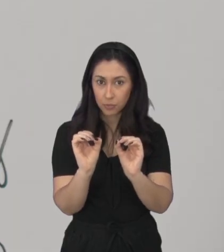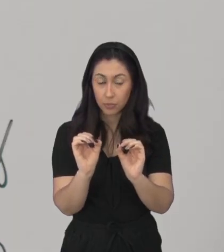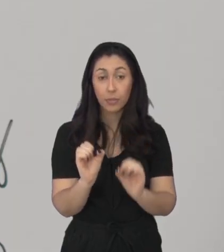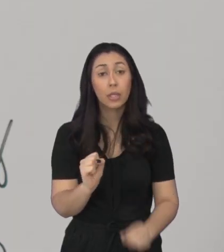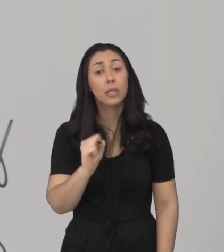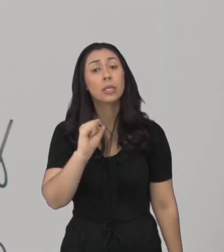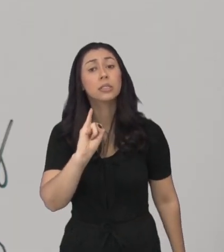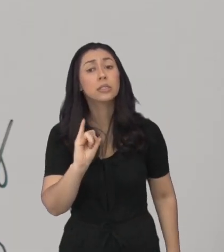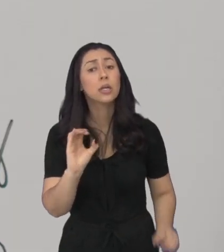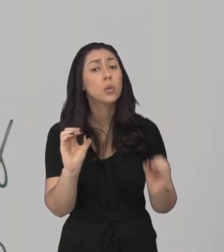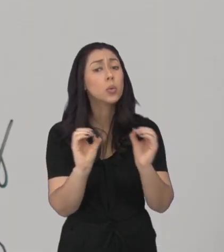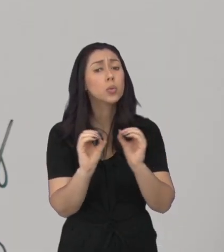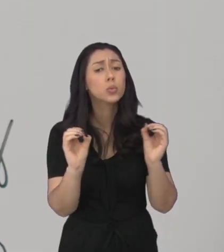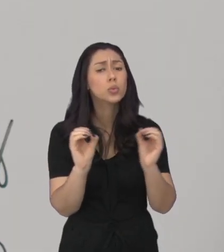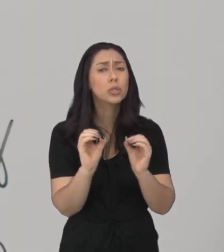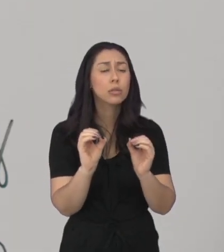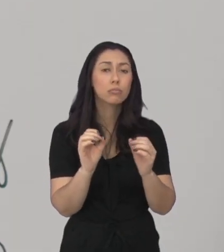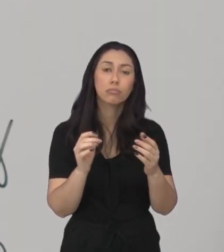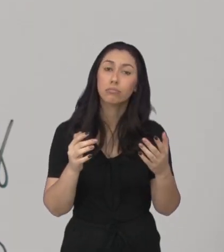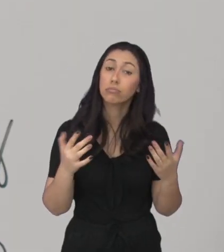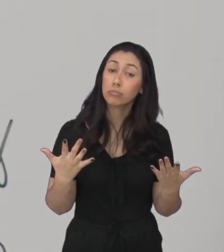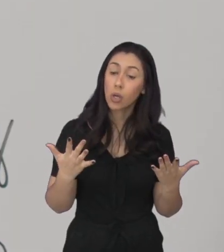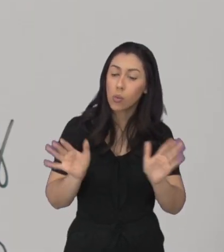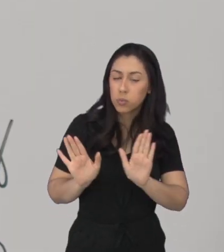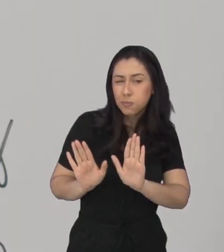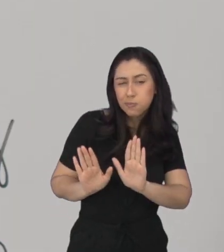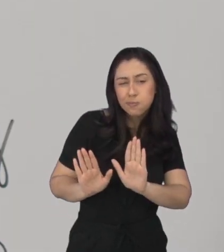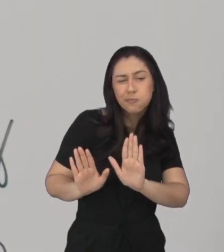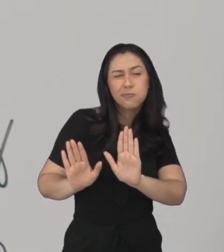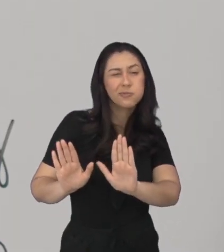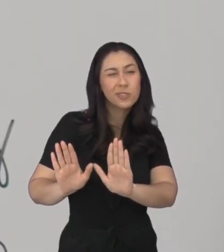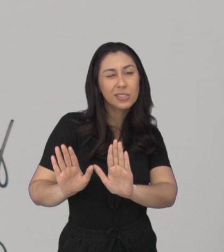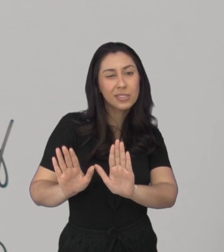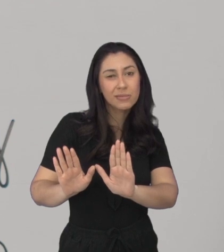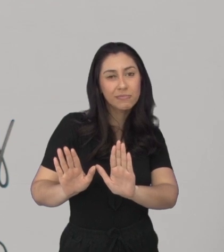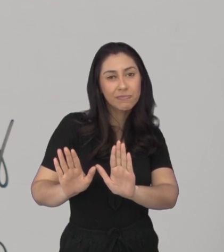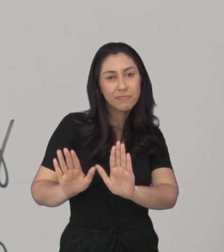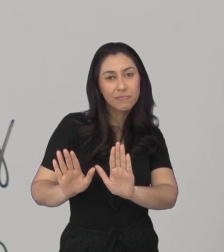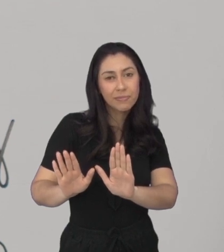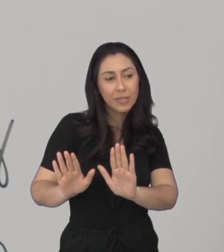Se a minha resultante é zero, a minha força que empurra é